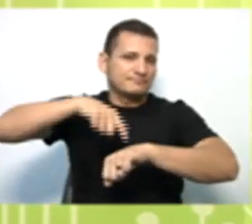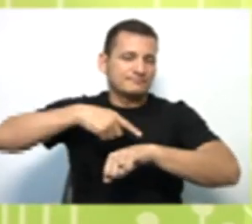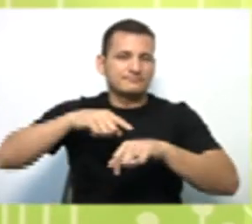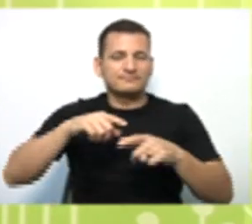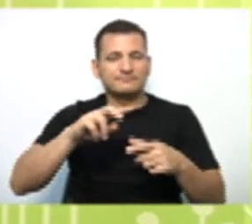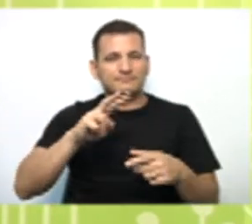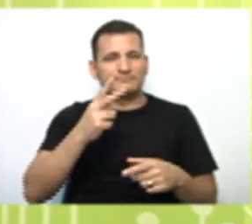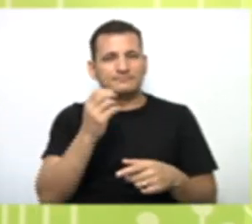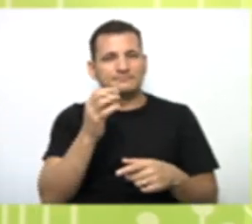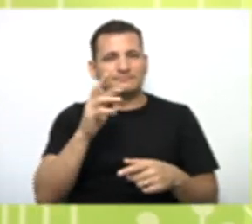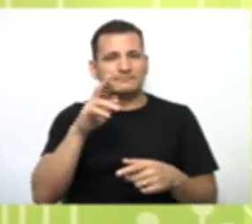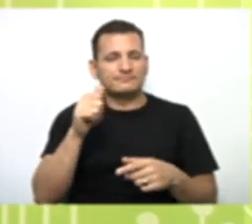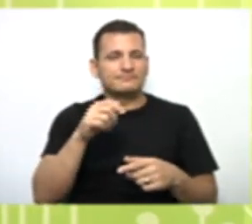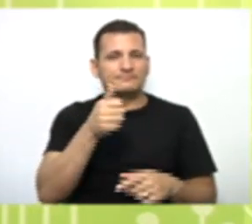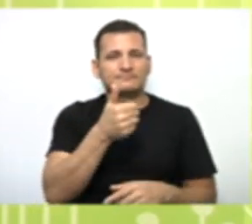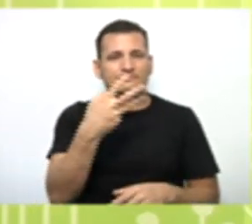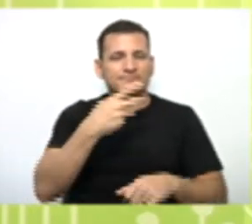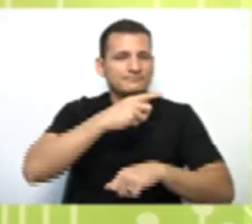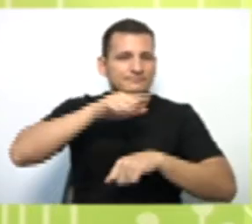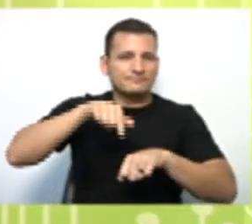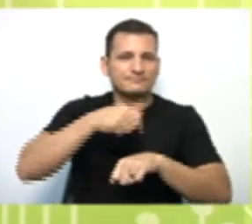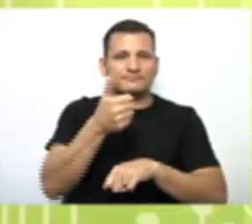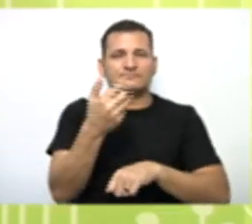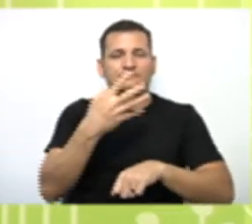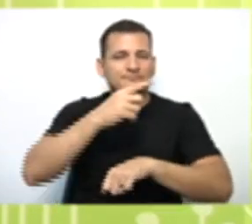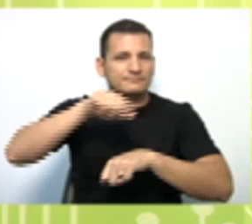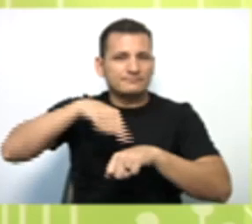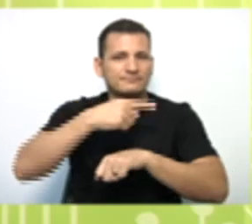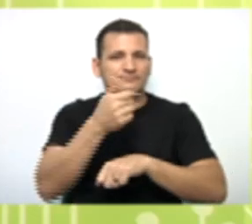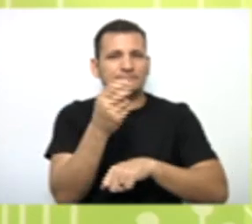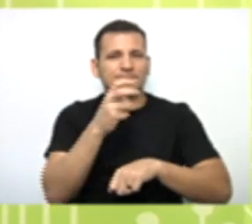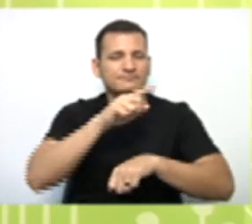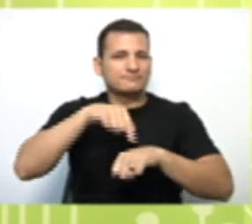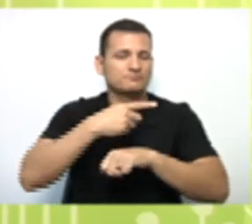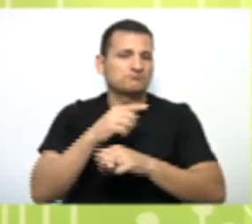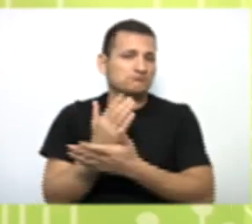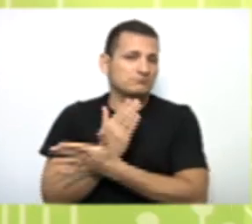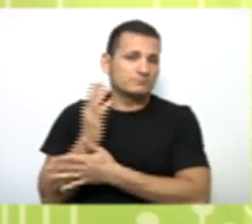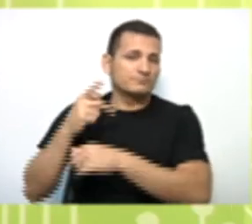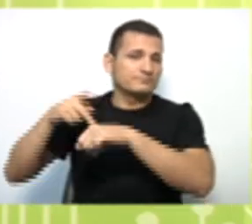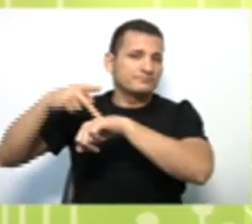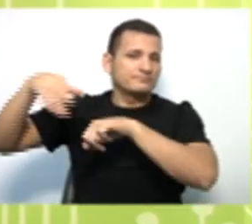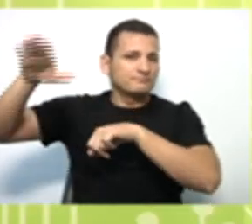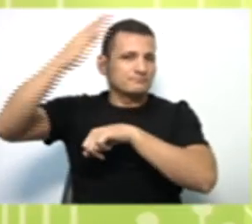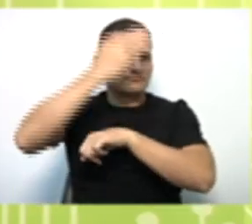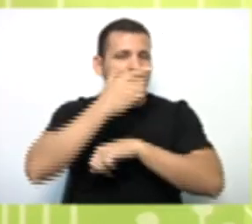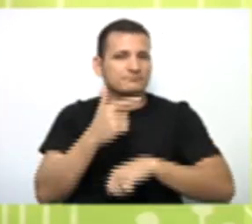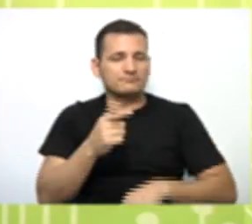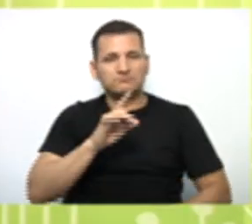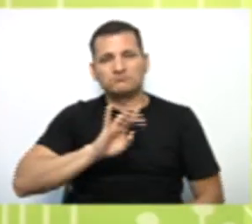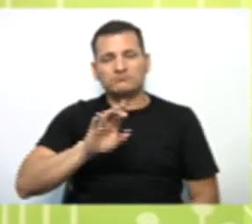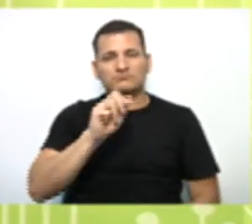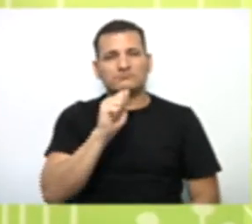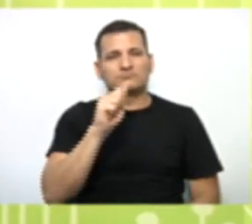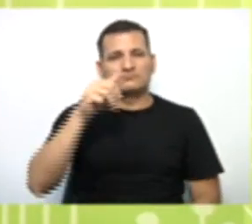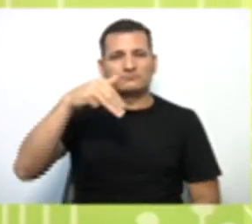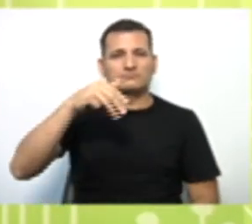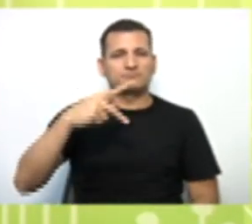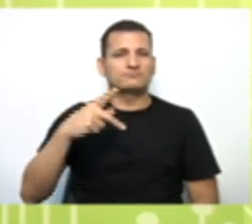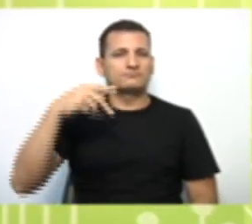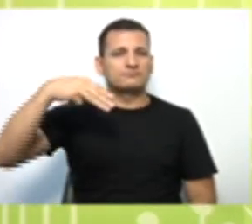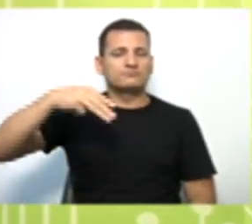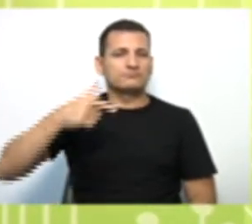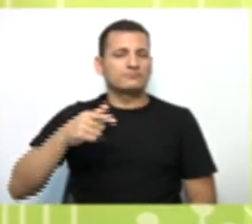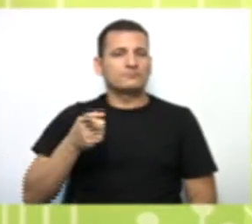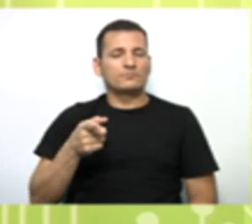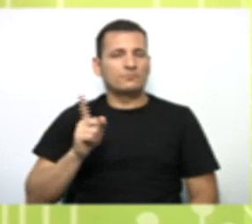negócio de 13 horas, 14 horas, 15 horas, não existe em alguns países. É AM e PM, né? Então, são maneiras diferentes de